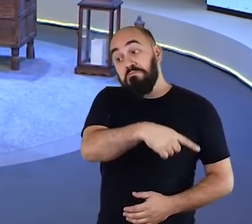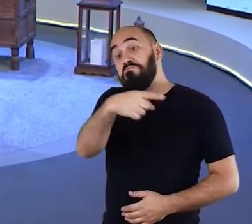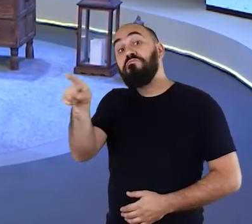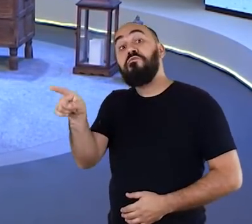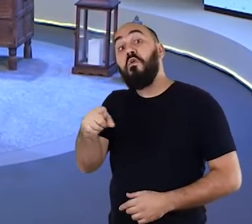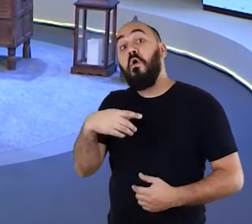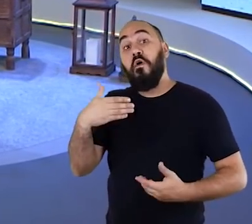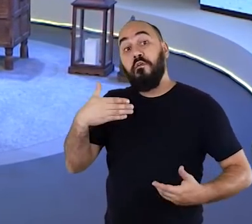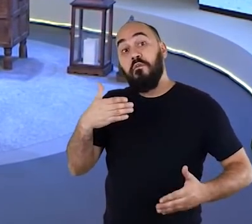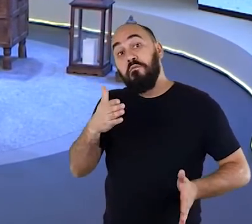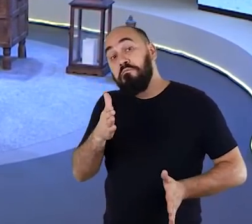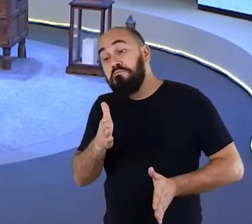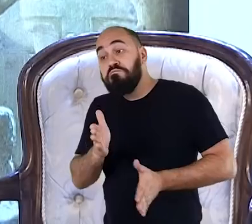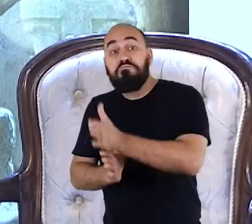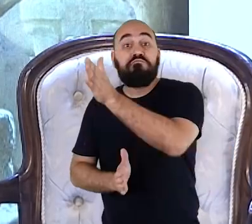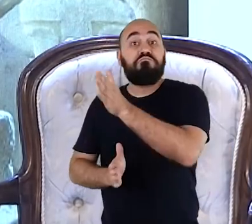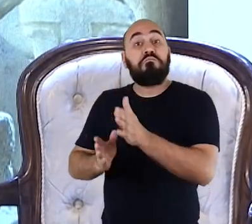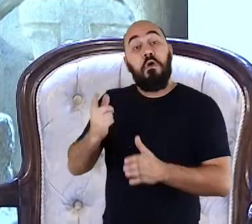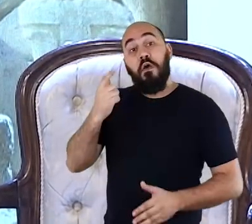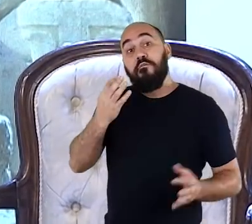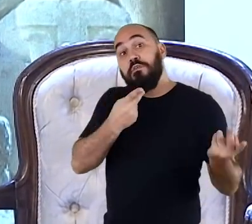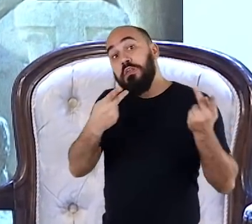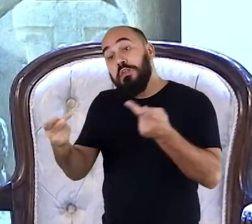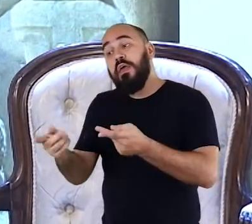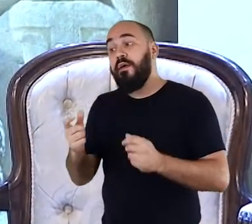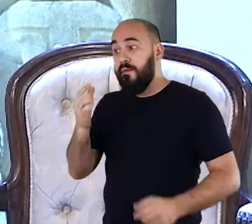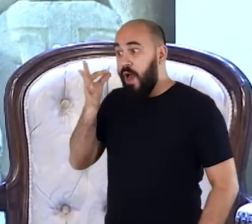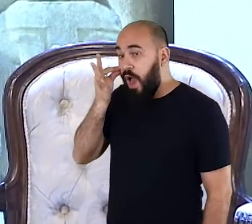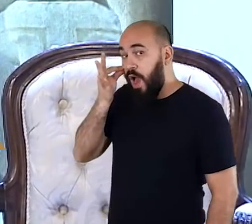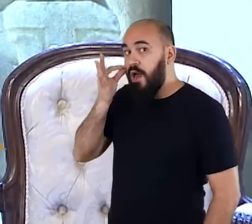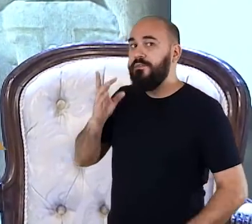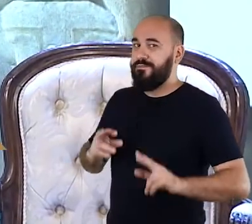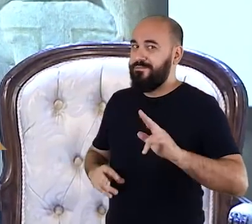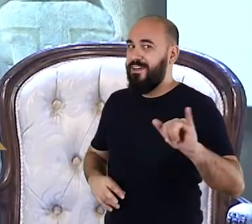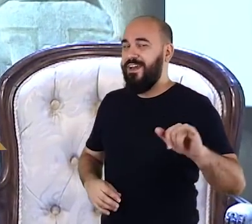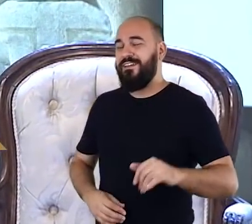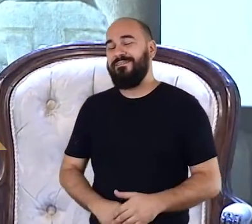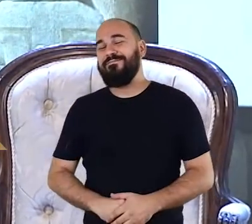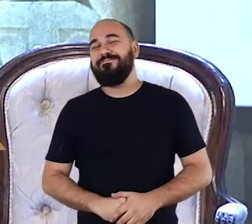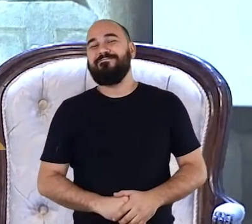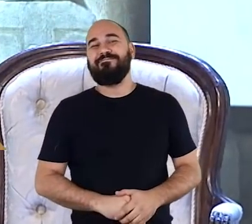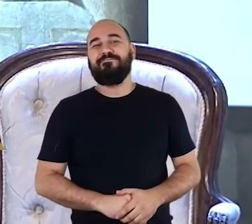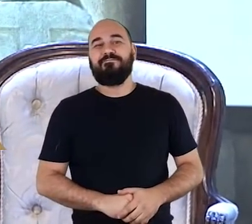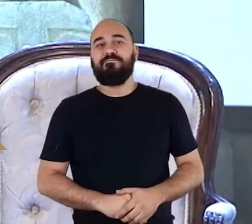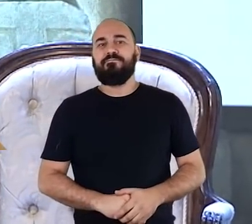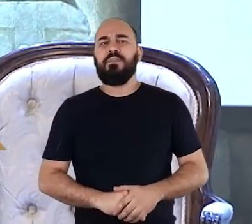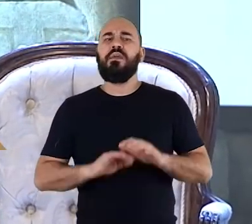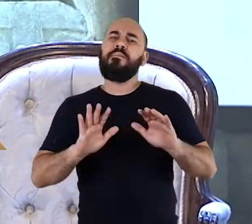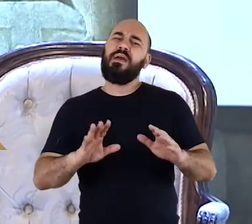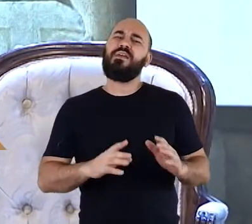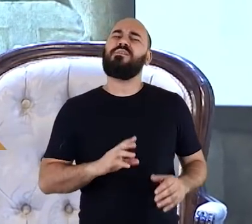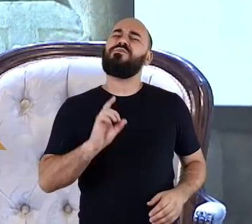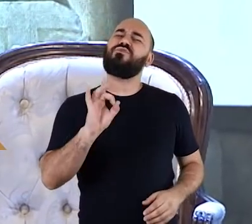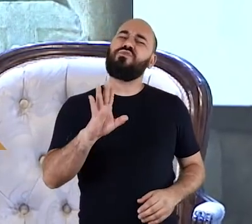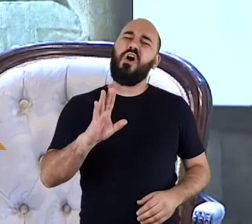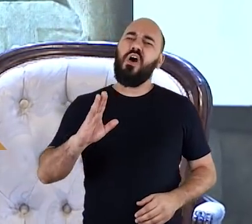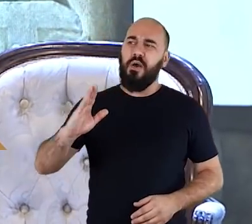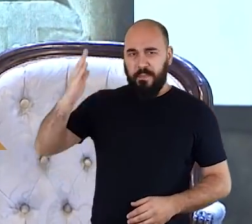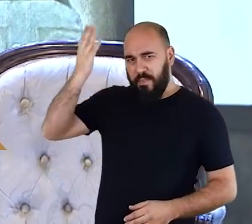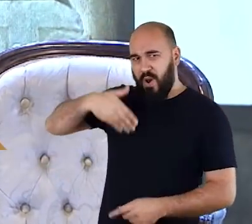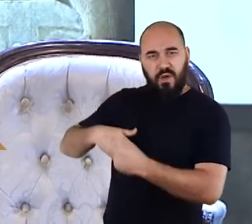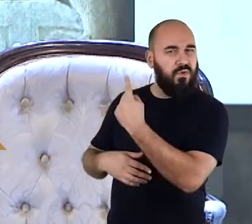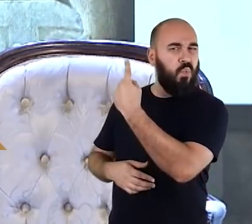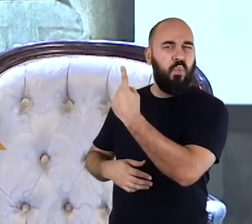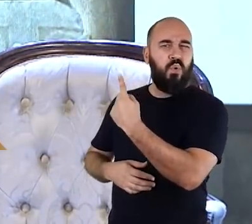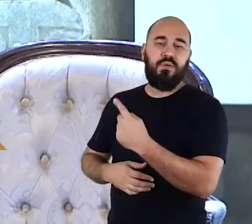pedra pessoalmente. Mas em relação a Davi, o elemento arqueológico não para por aqui não. Um pouco antes